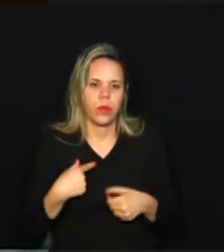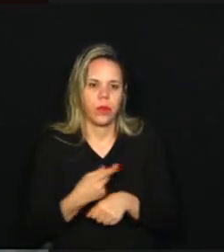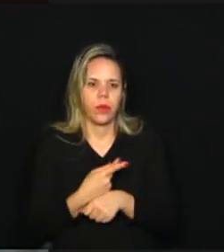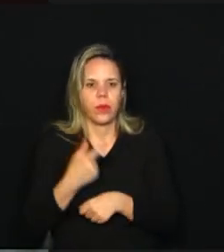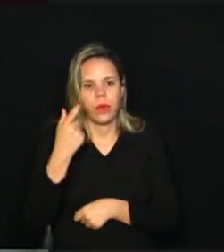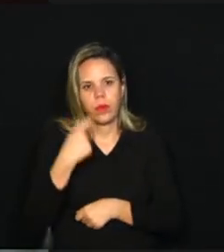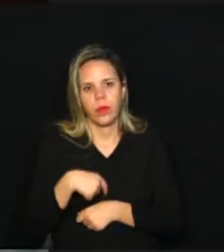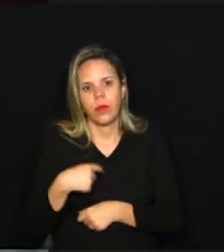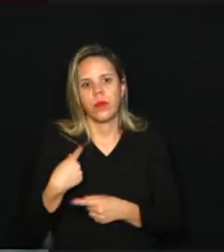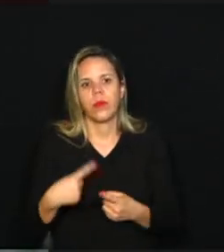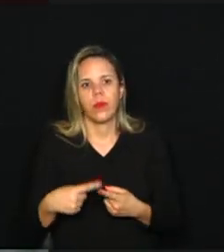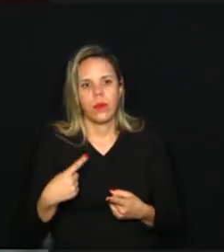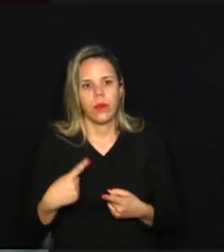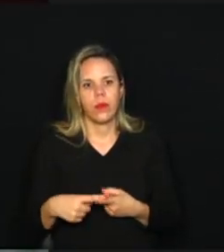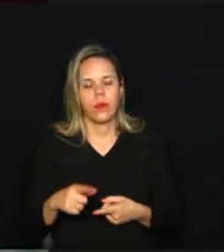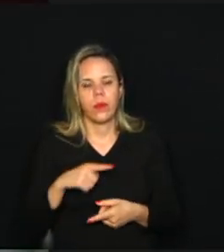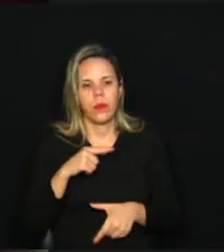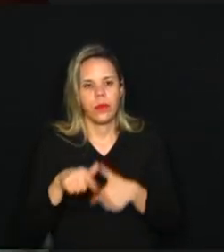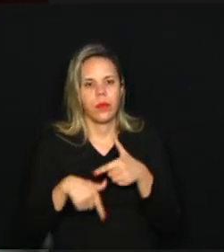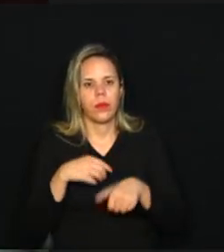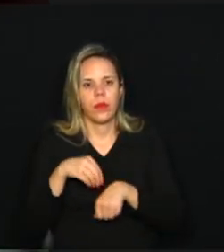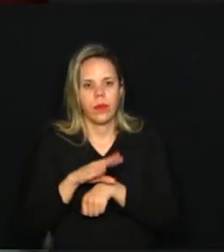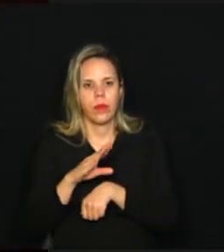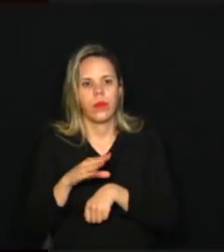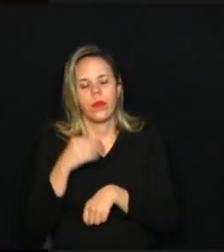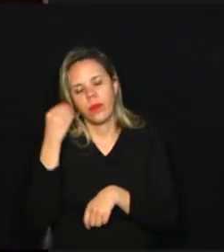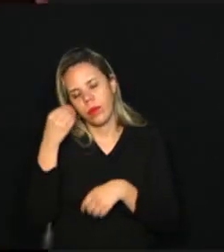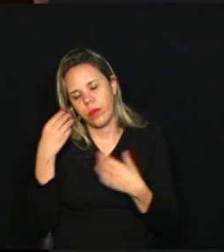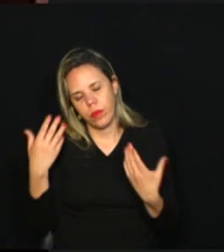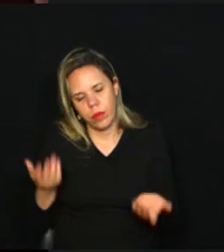né? Porque como eu tenho entrado nesse trabalho, a gente,